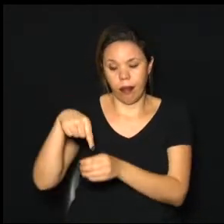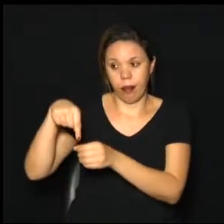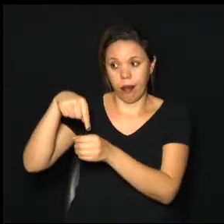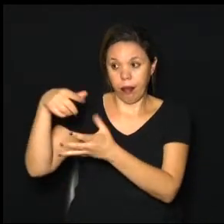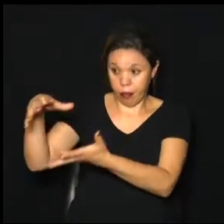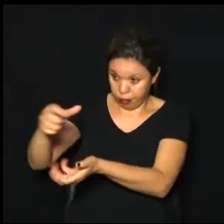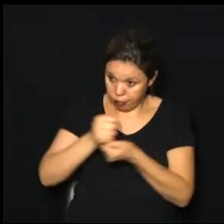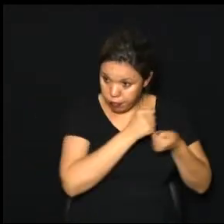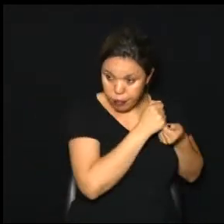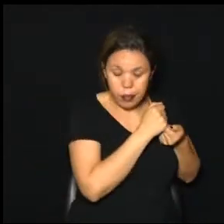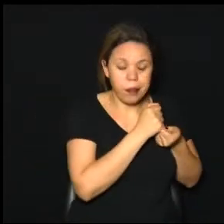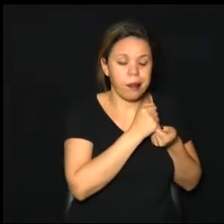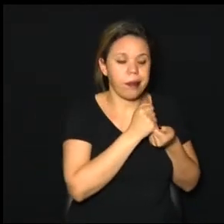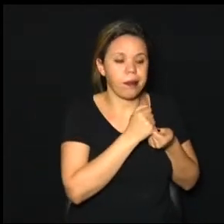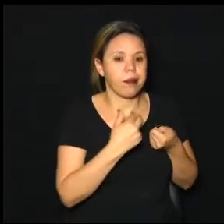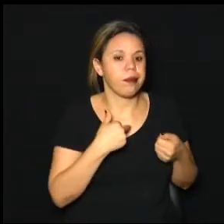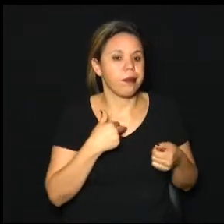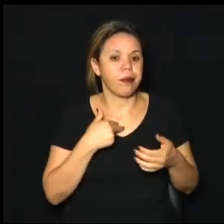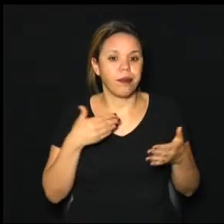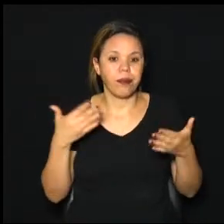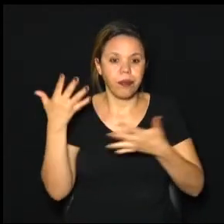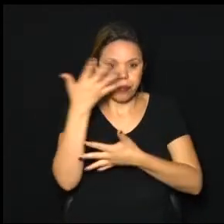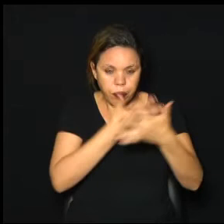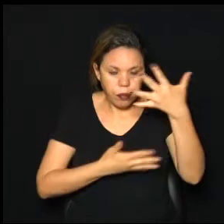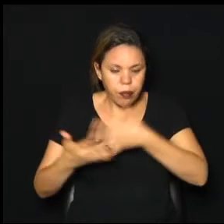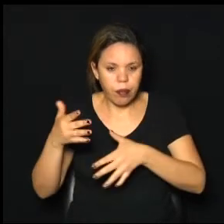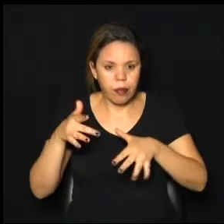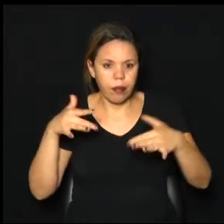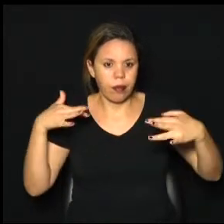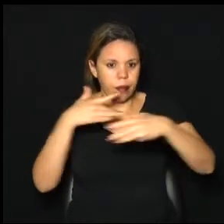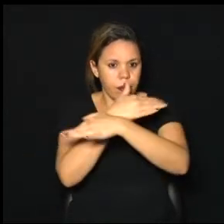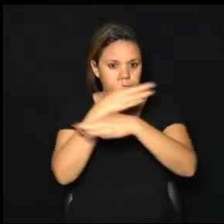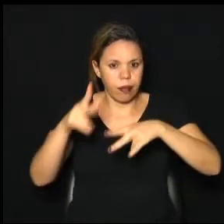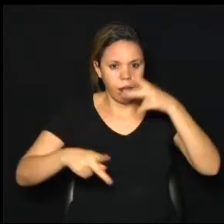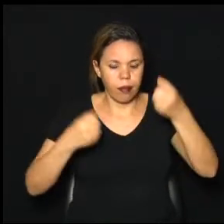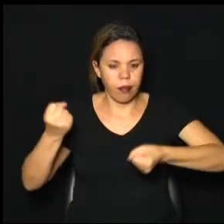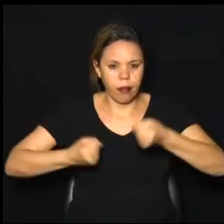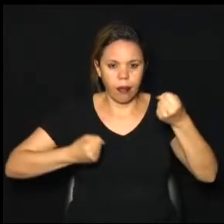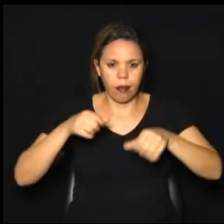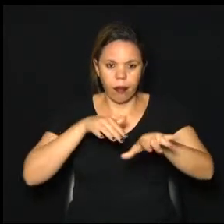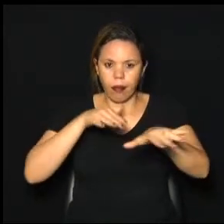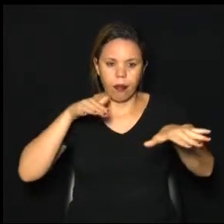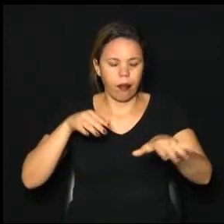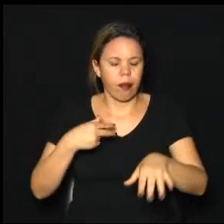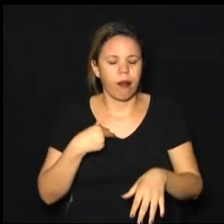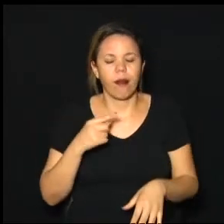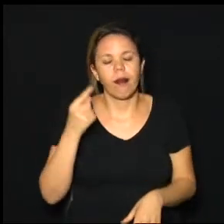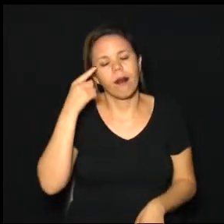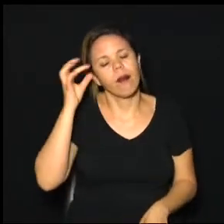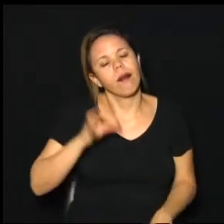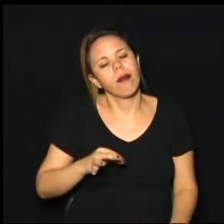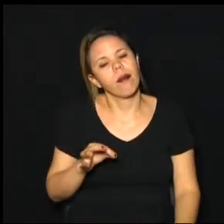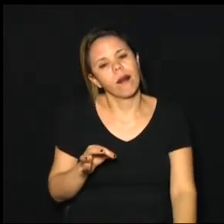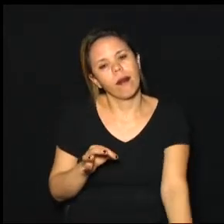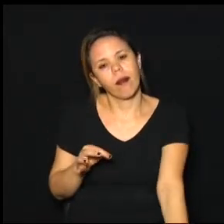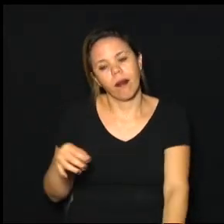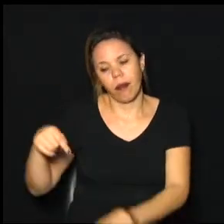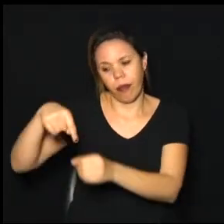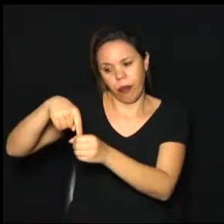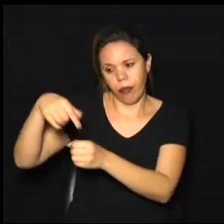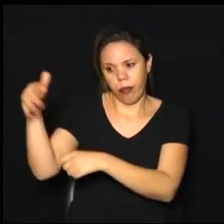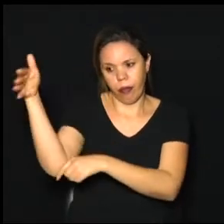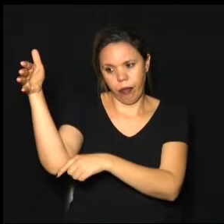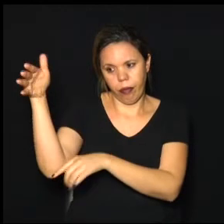removível, ela não pode dificultar o trânsito de pessoas e de veículos. Então, o ideal é que essas